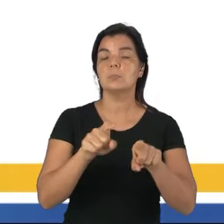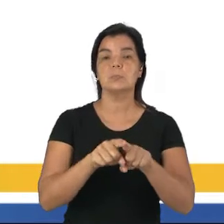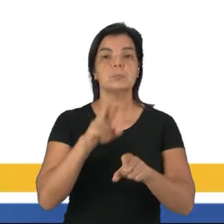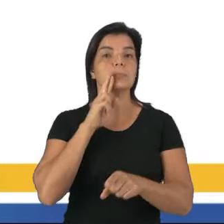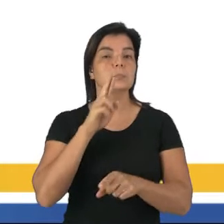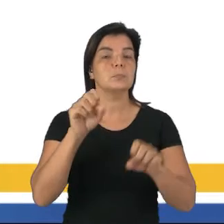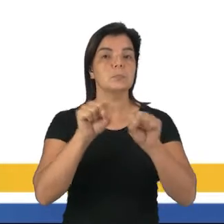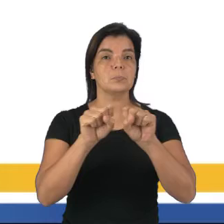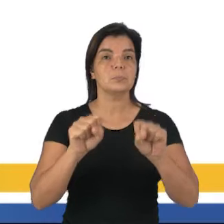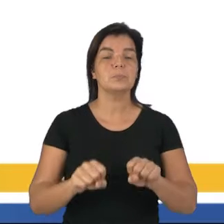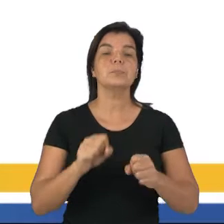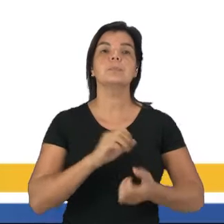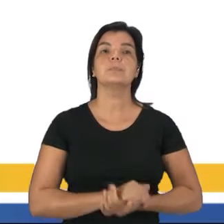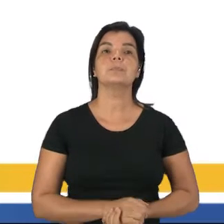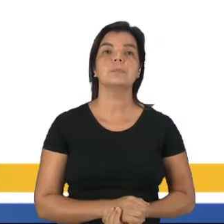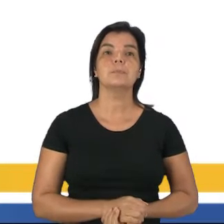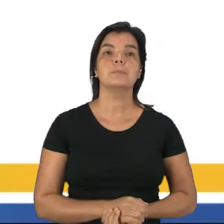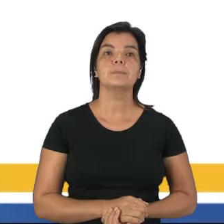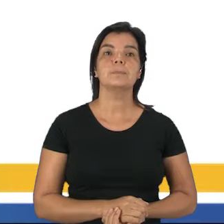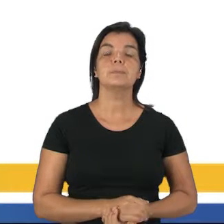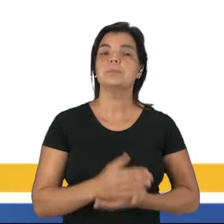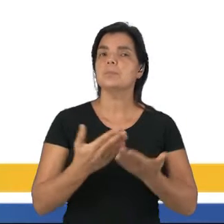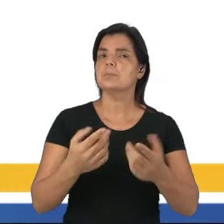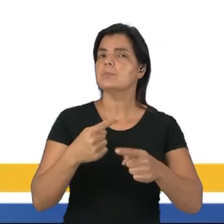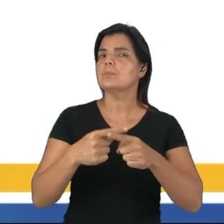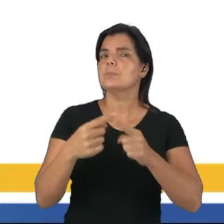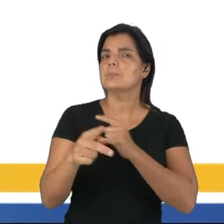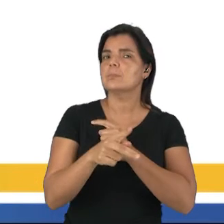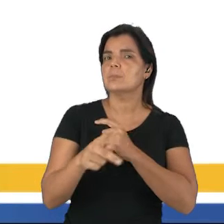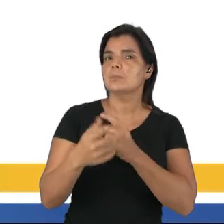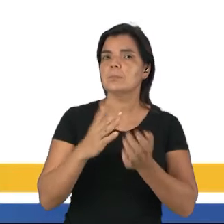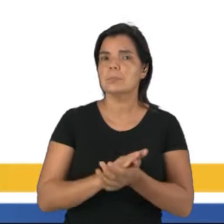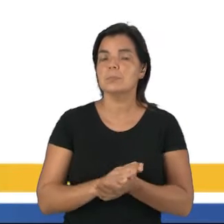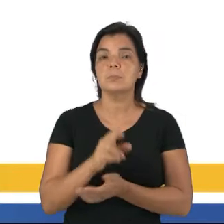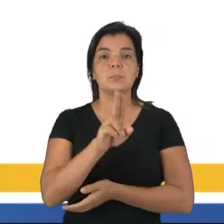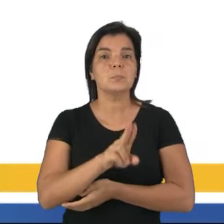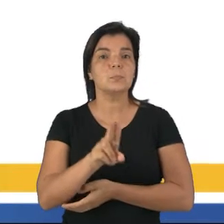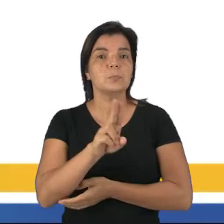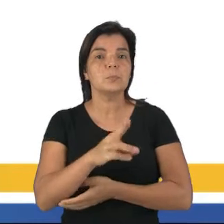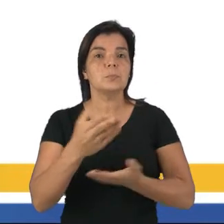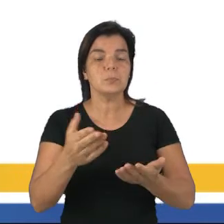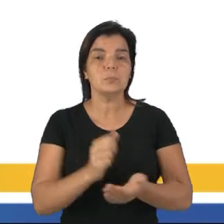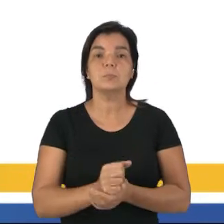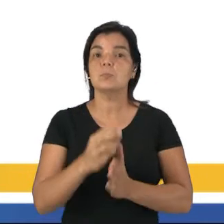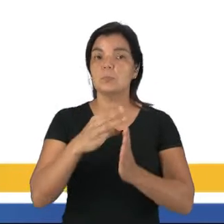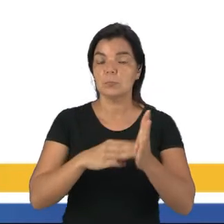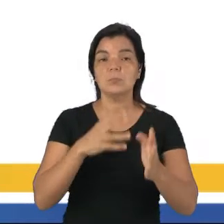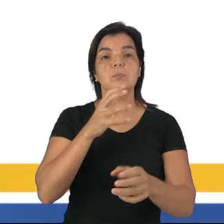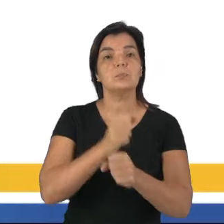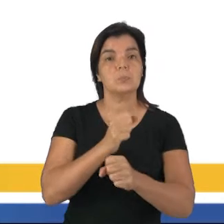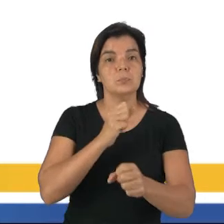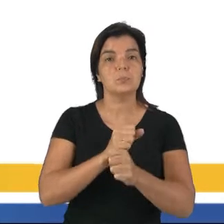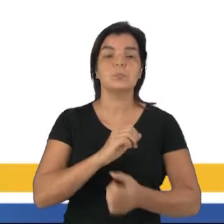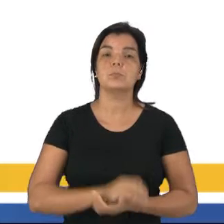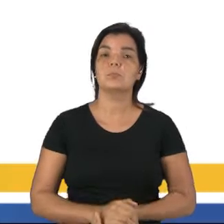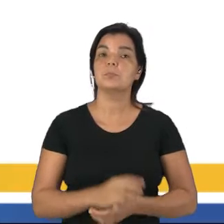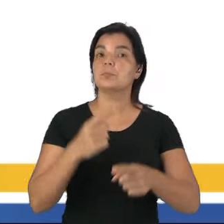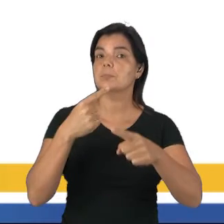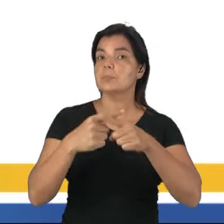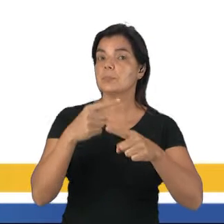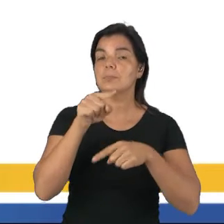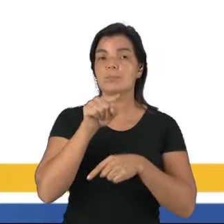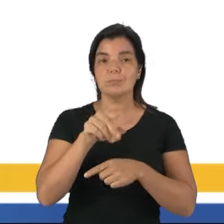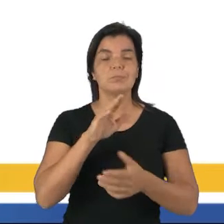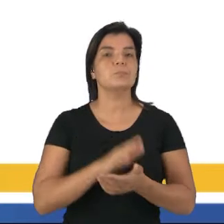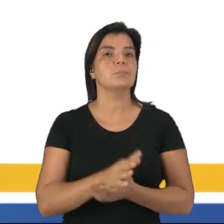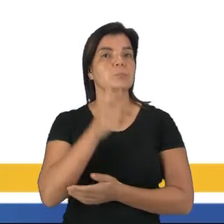adição para a resolução do sistema. Mas por que, professor, eu vou utilizar o método da adição? É porque